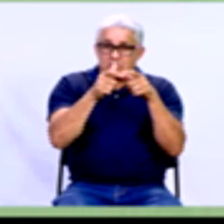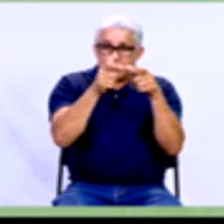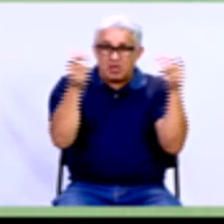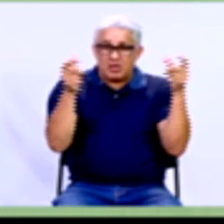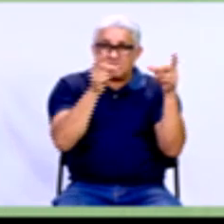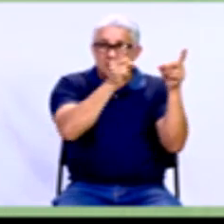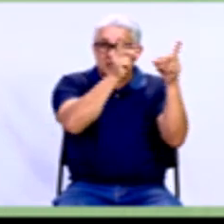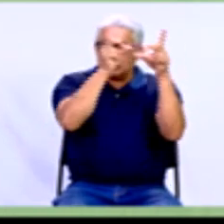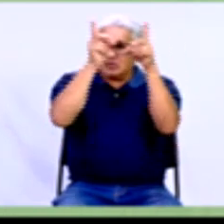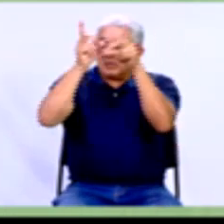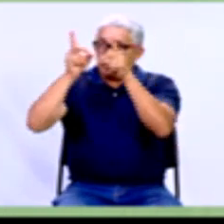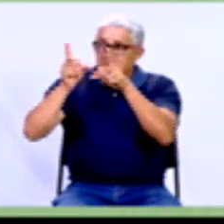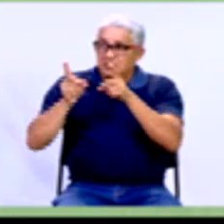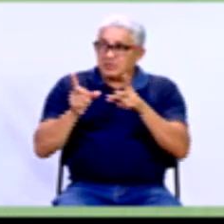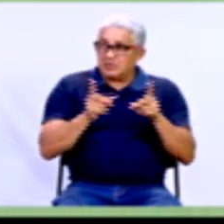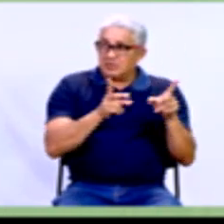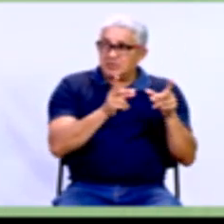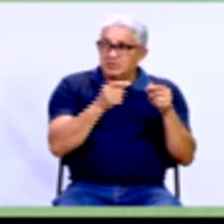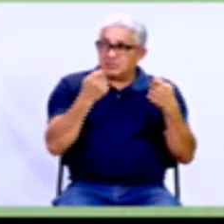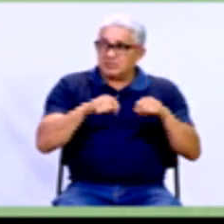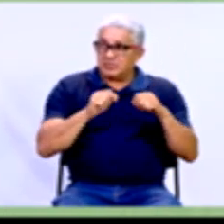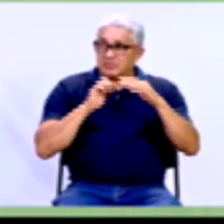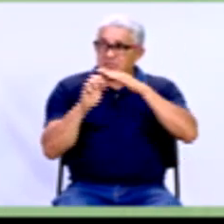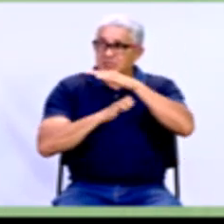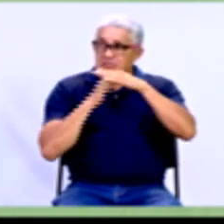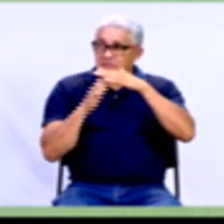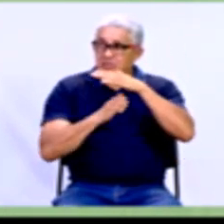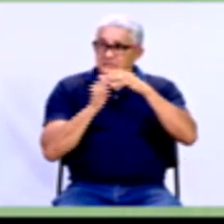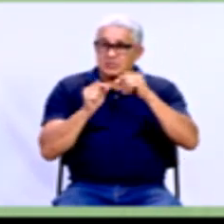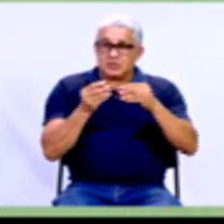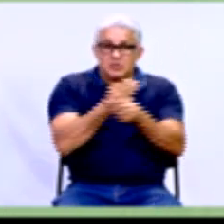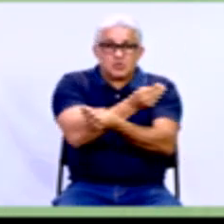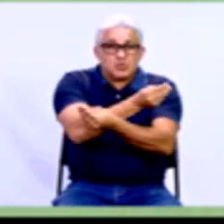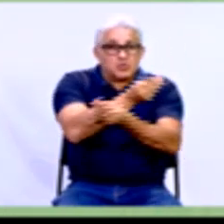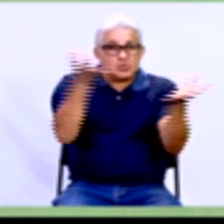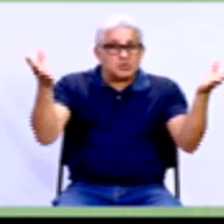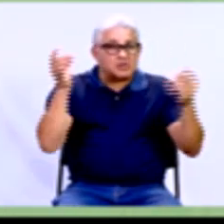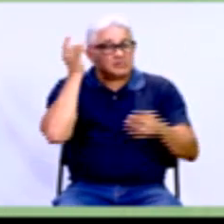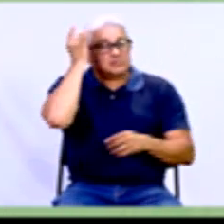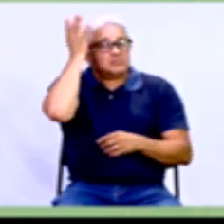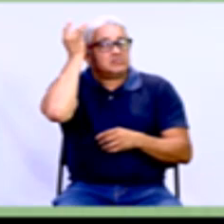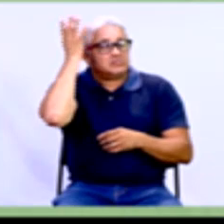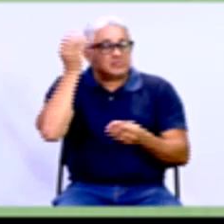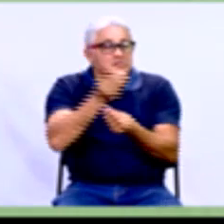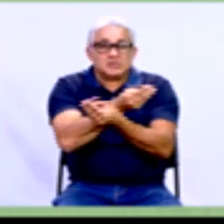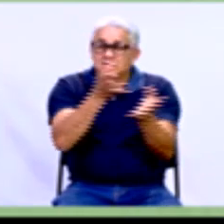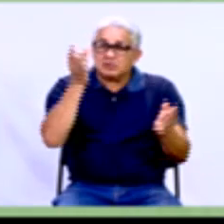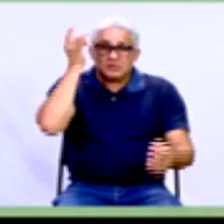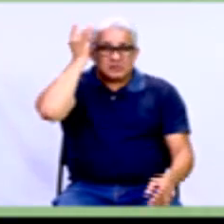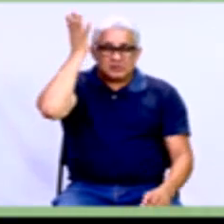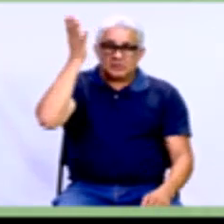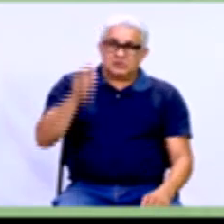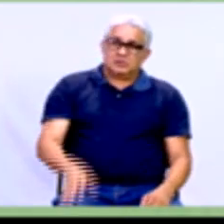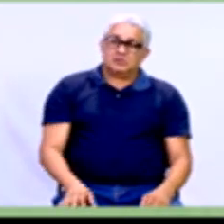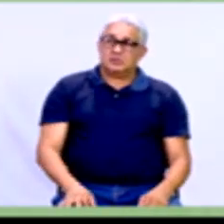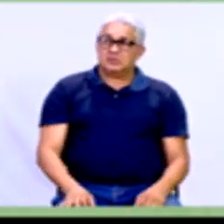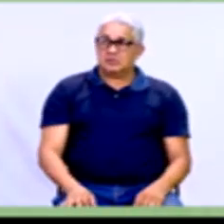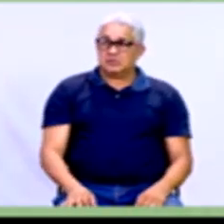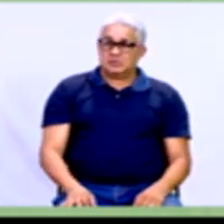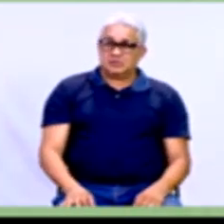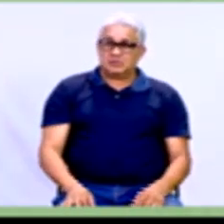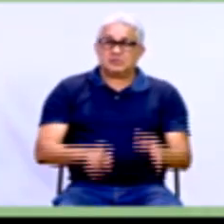suas vendas, as empresas devem oferecer mais comodidade. Olha que interessante, uma pesquisa com